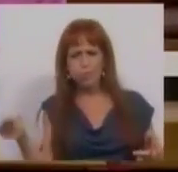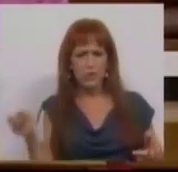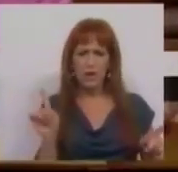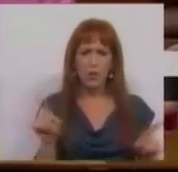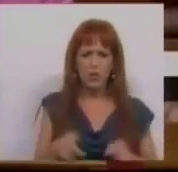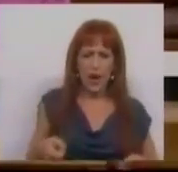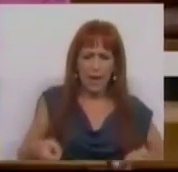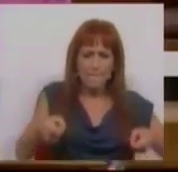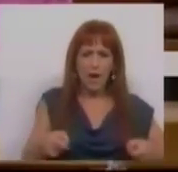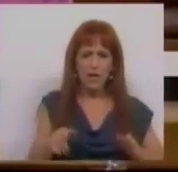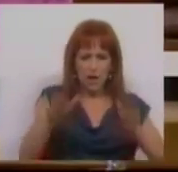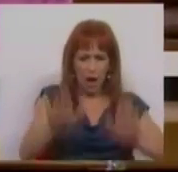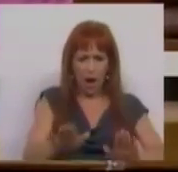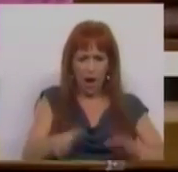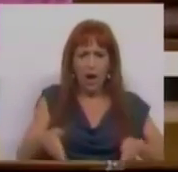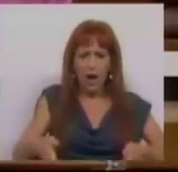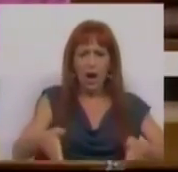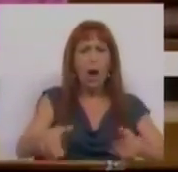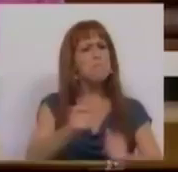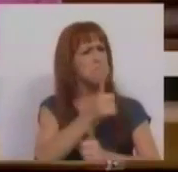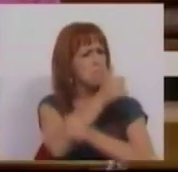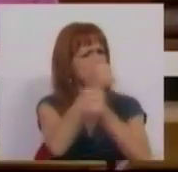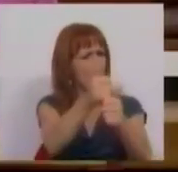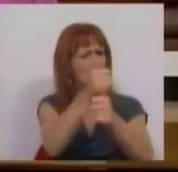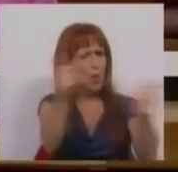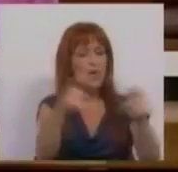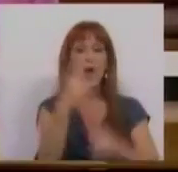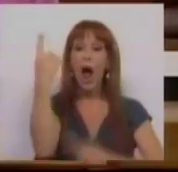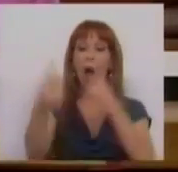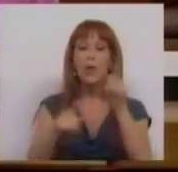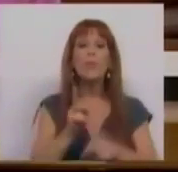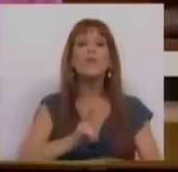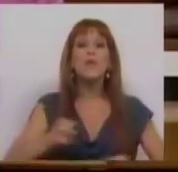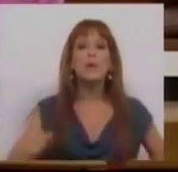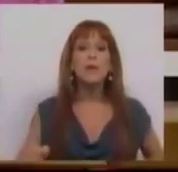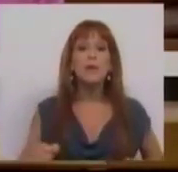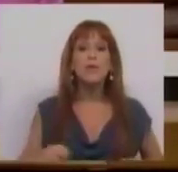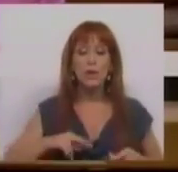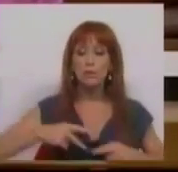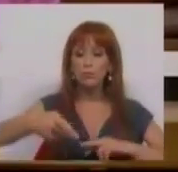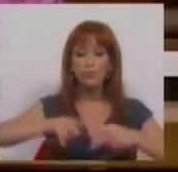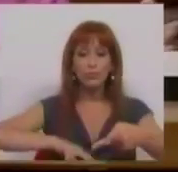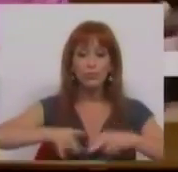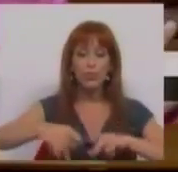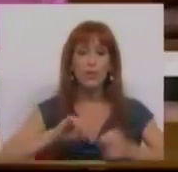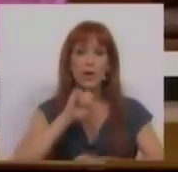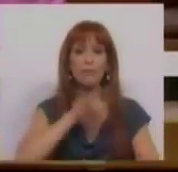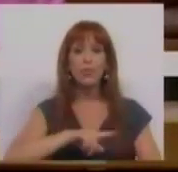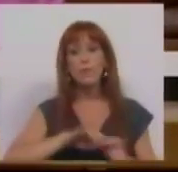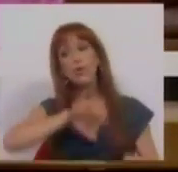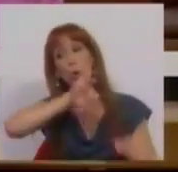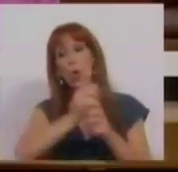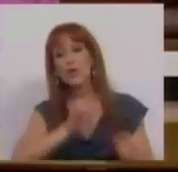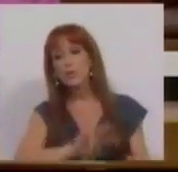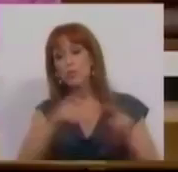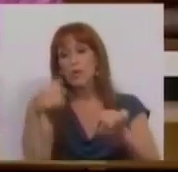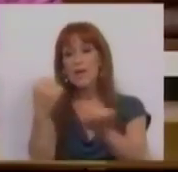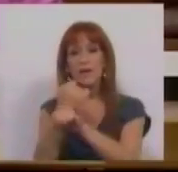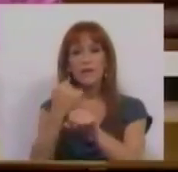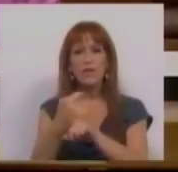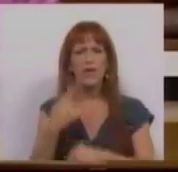em macas estacionadas em locais apropriados, algumas das quais em trânsito, eventualmente para outros